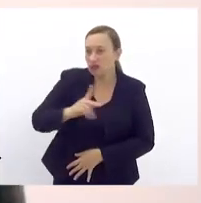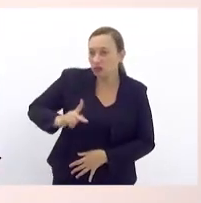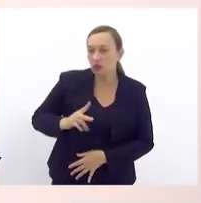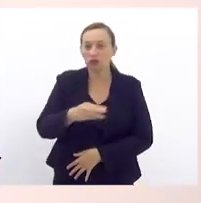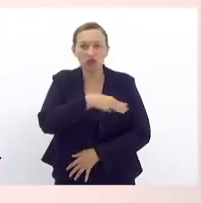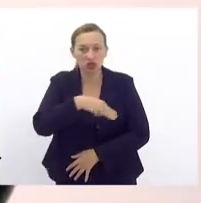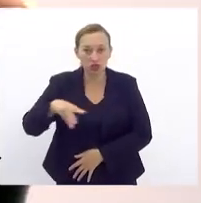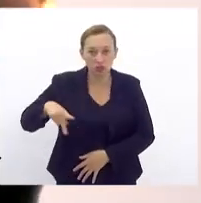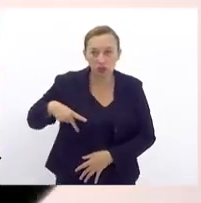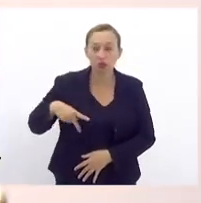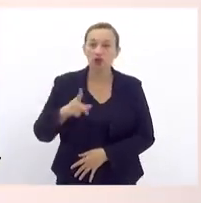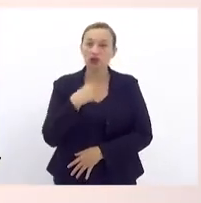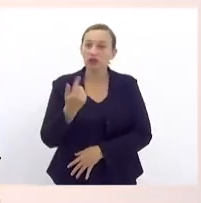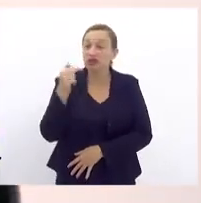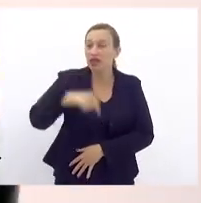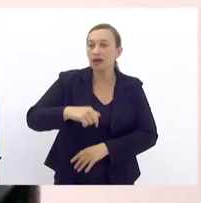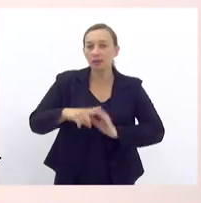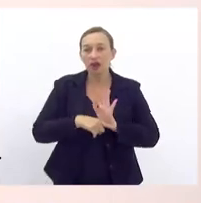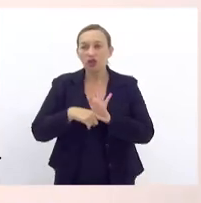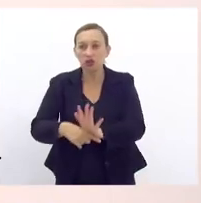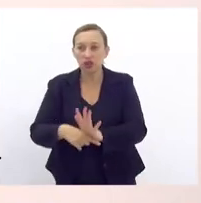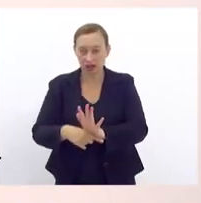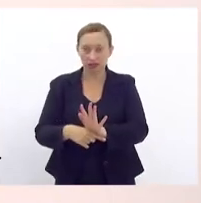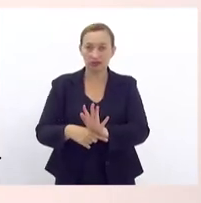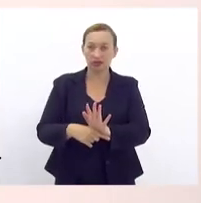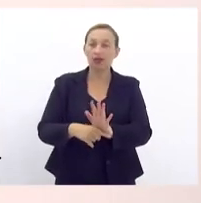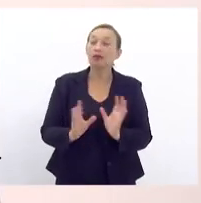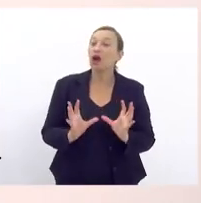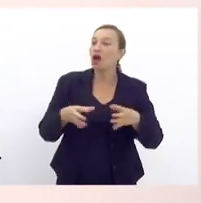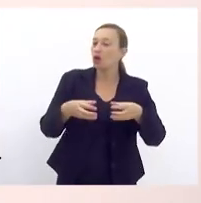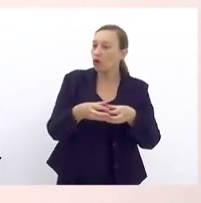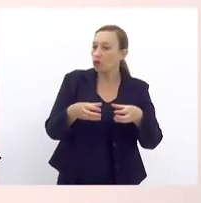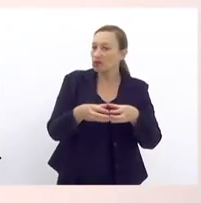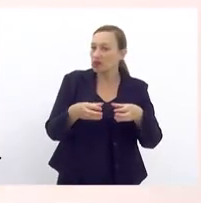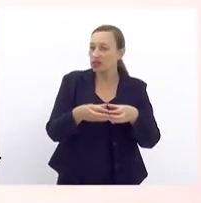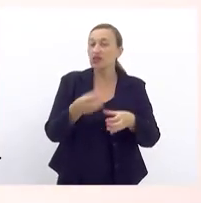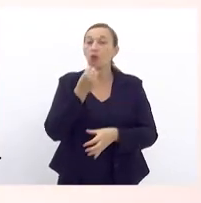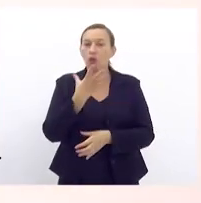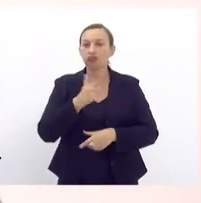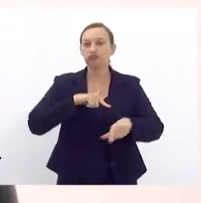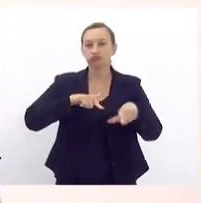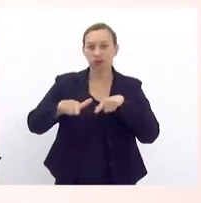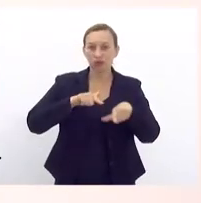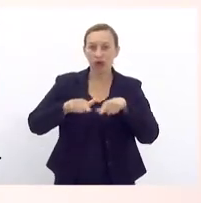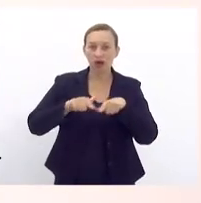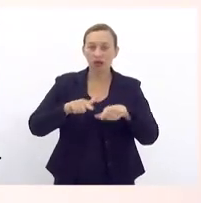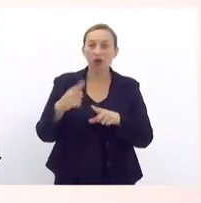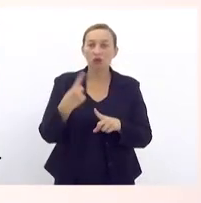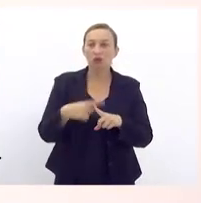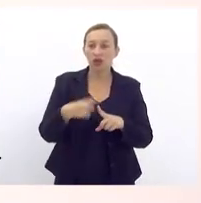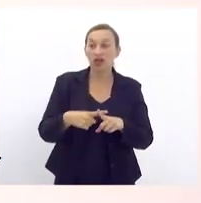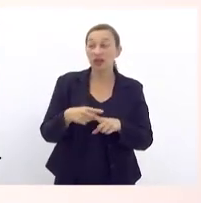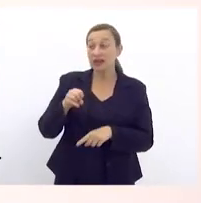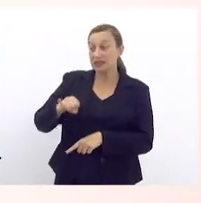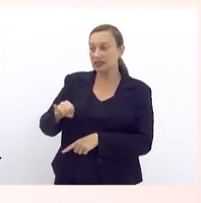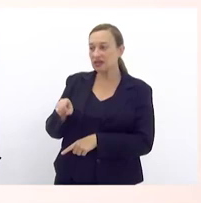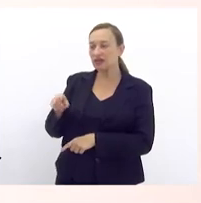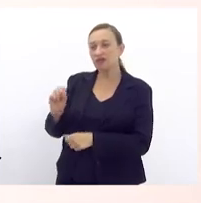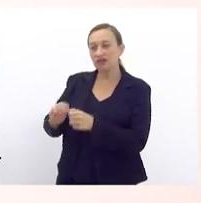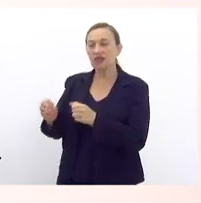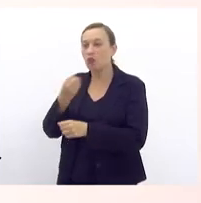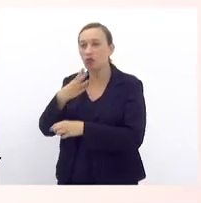Ministério Público estamos aqui para ajudar para começar faça um bom trabalho porque se ela fizer um bom trabalho